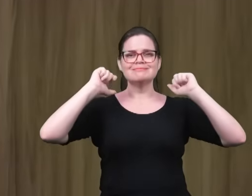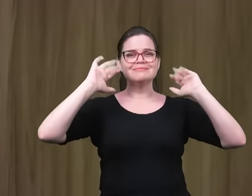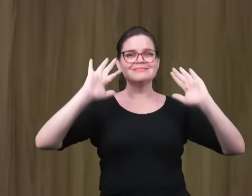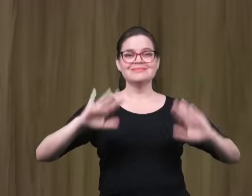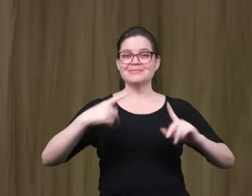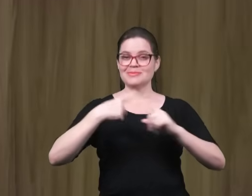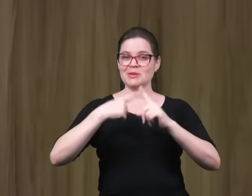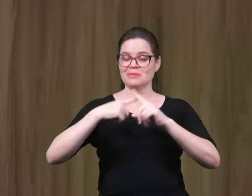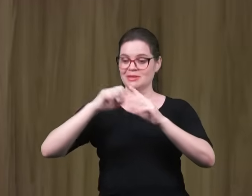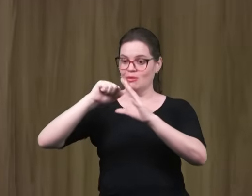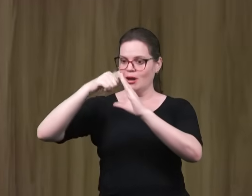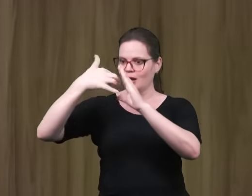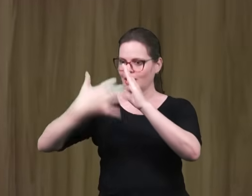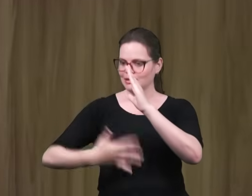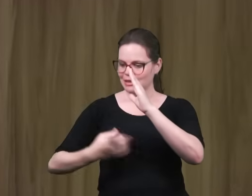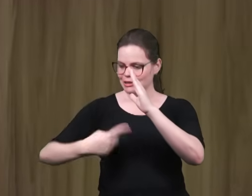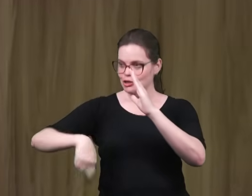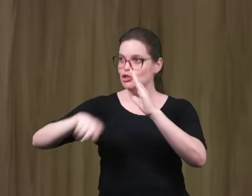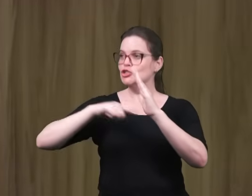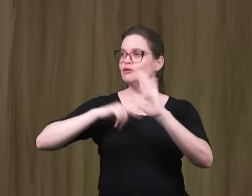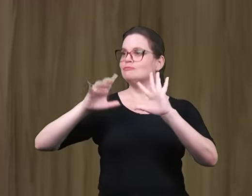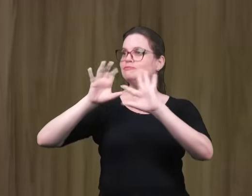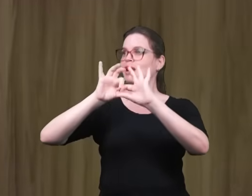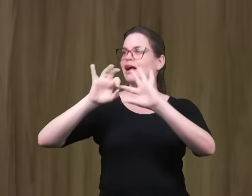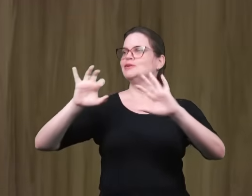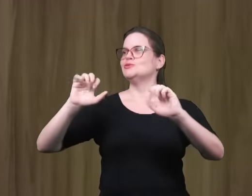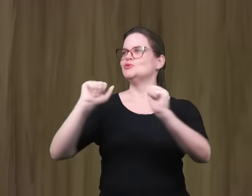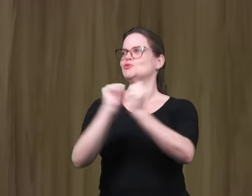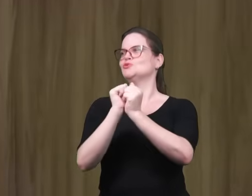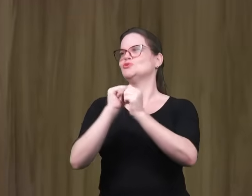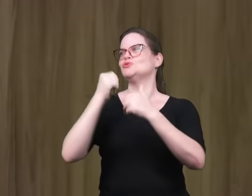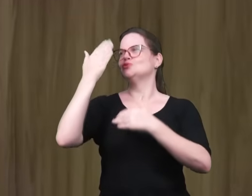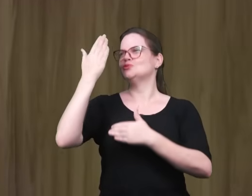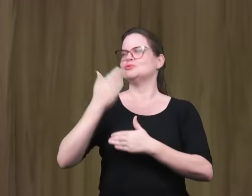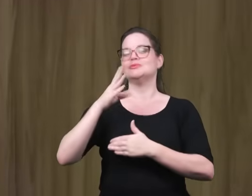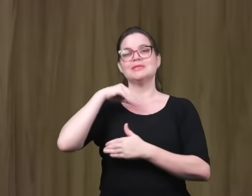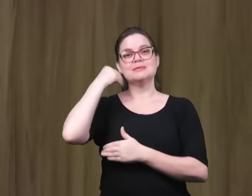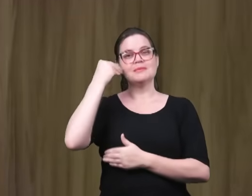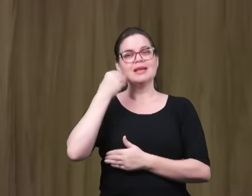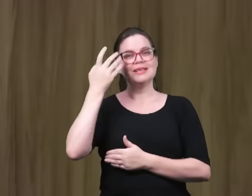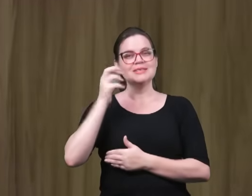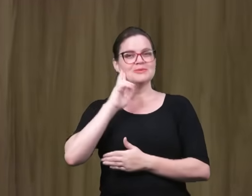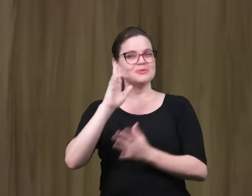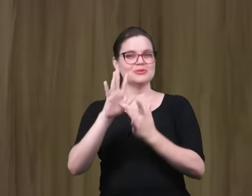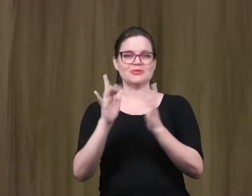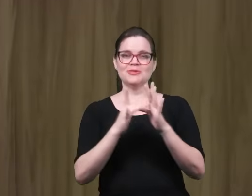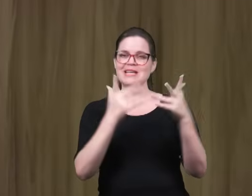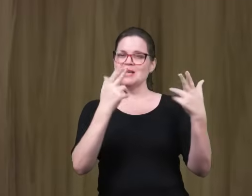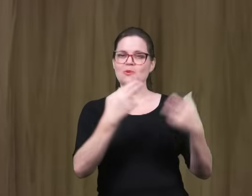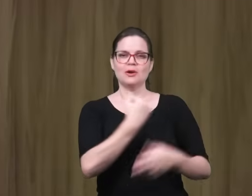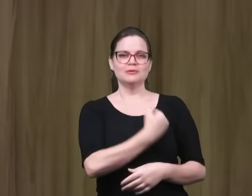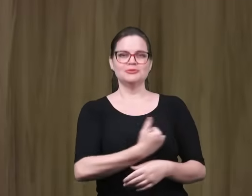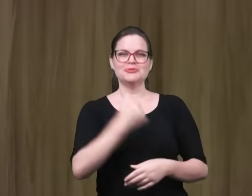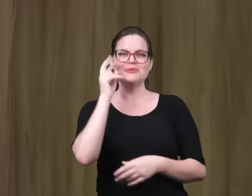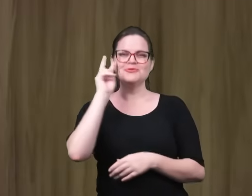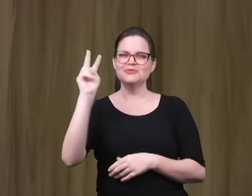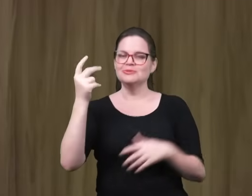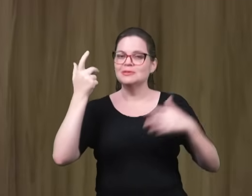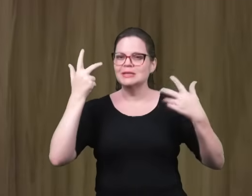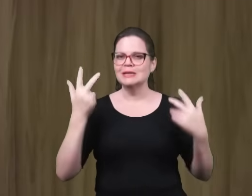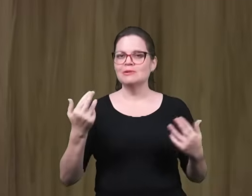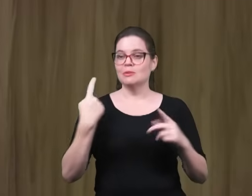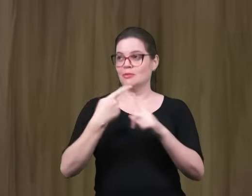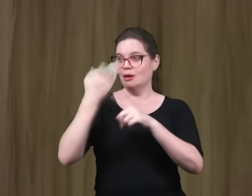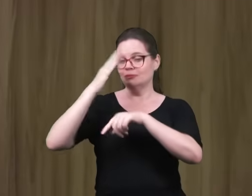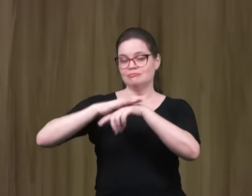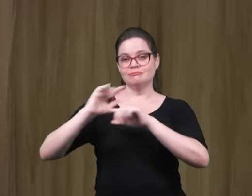que nós também temos encontrado Jesus com esse mesmo perfil, a experiência com Ele, o relacionamento com Ele, a maneira como Ele age na nossa